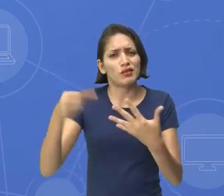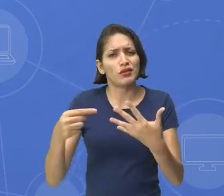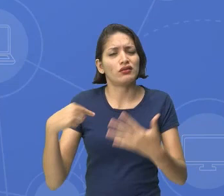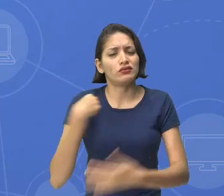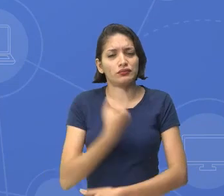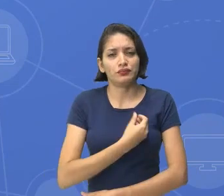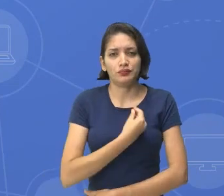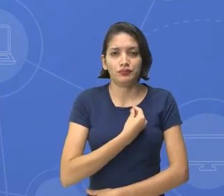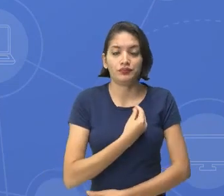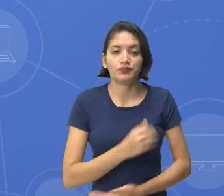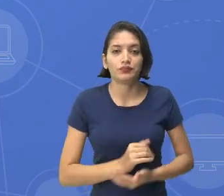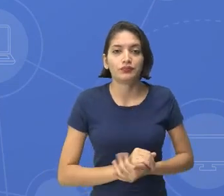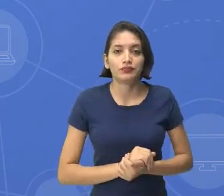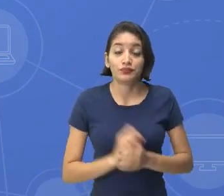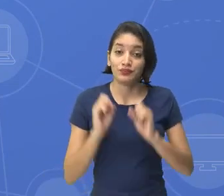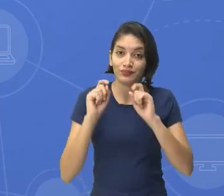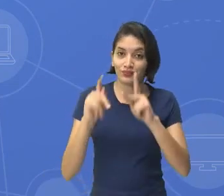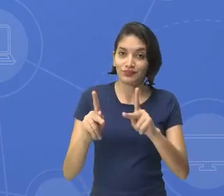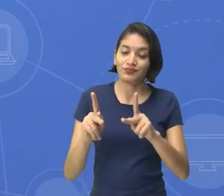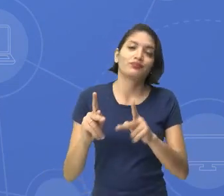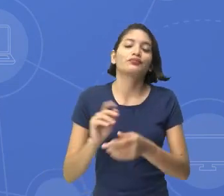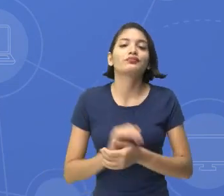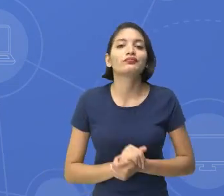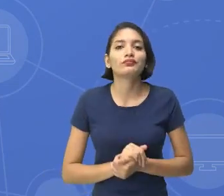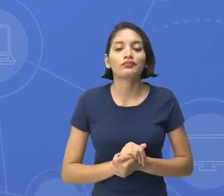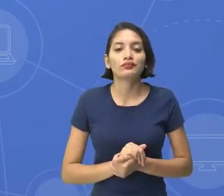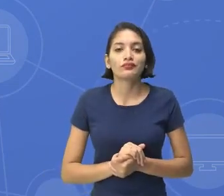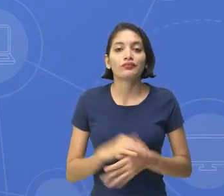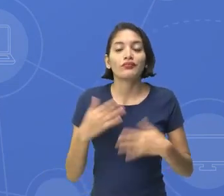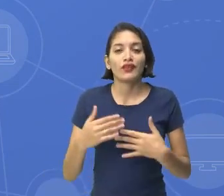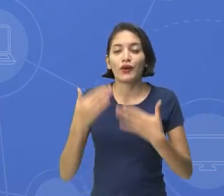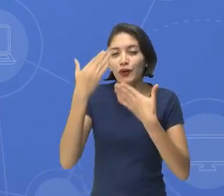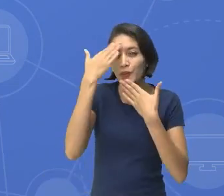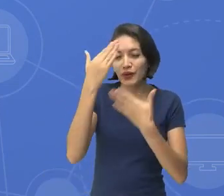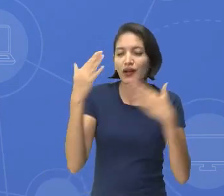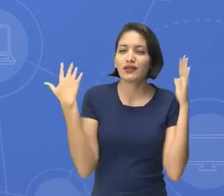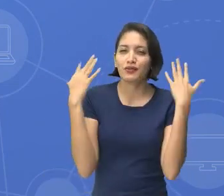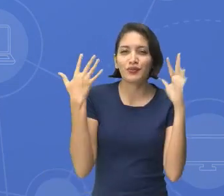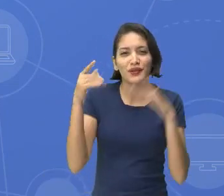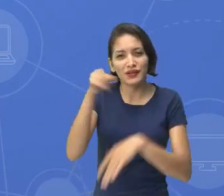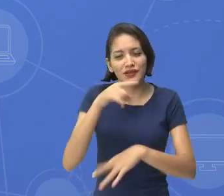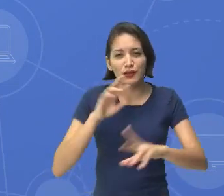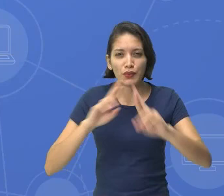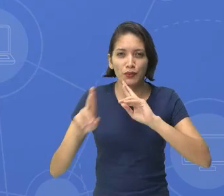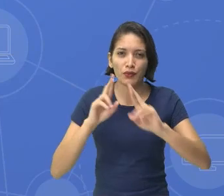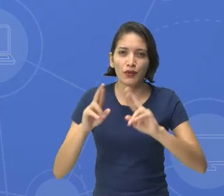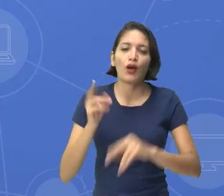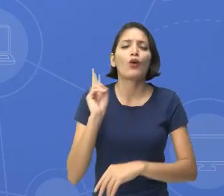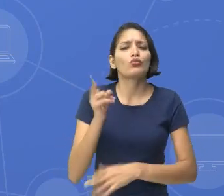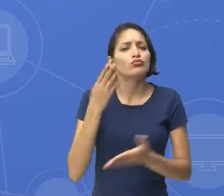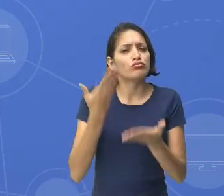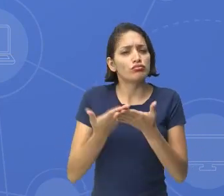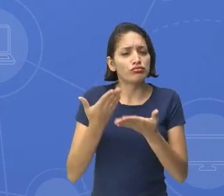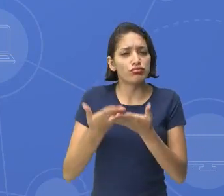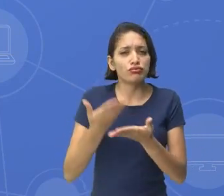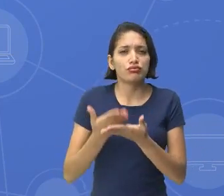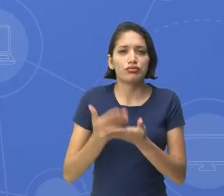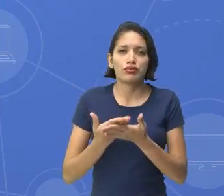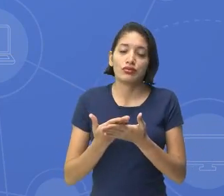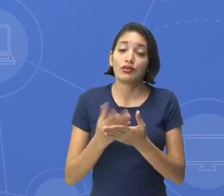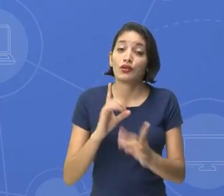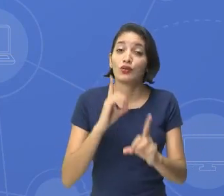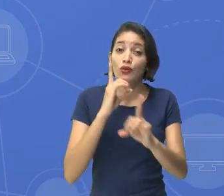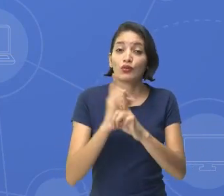nossa vida. Tá bom? Então, valeu aí, parabéns para quem fez, continuem estudando e